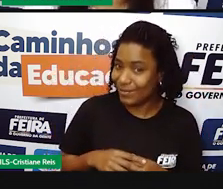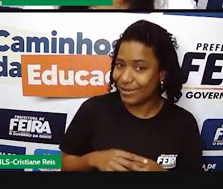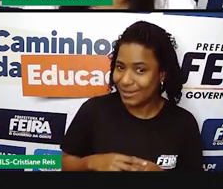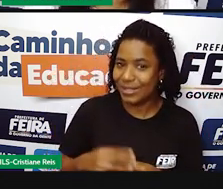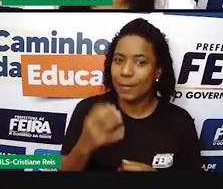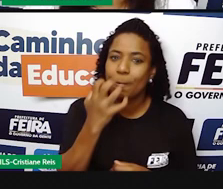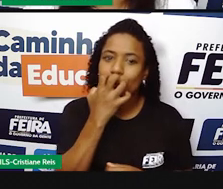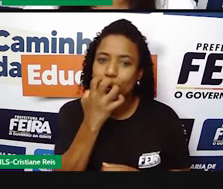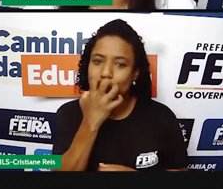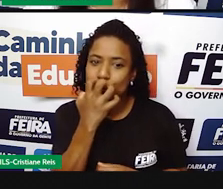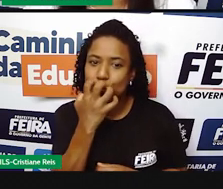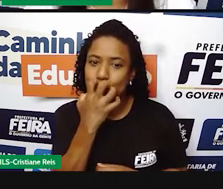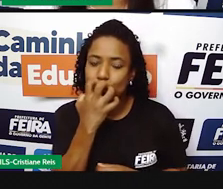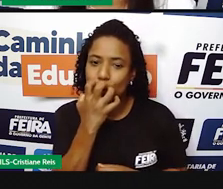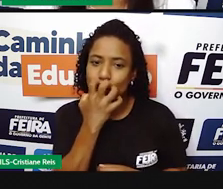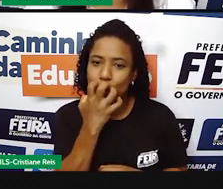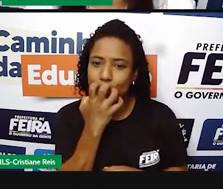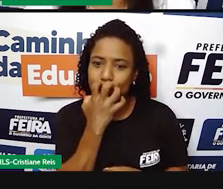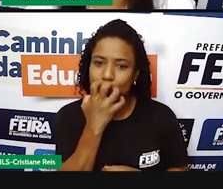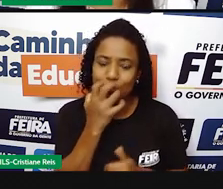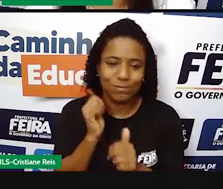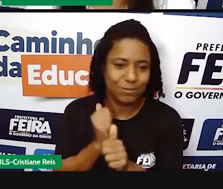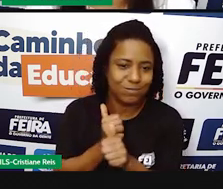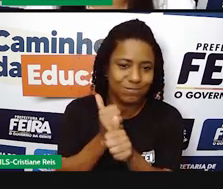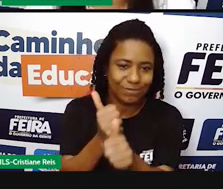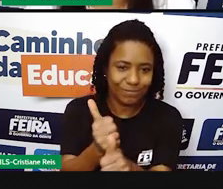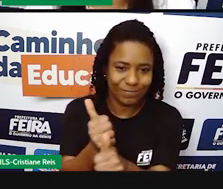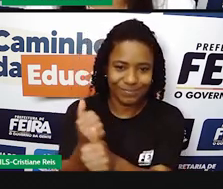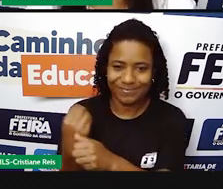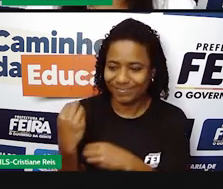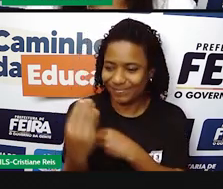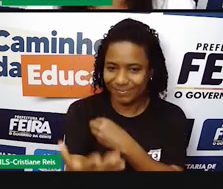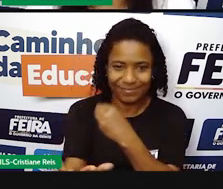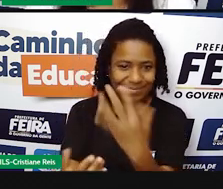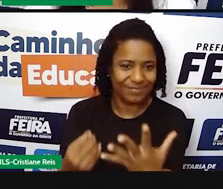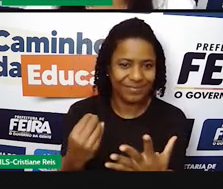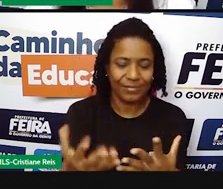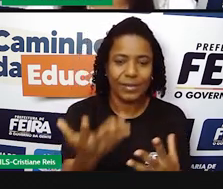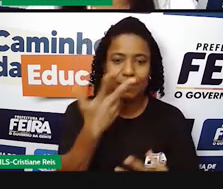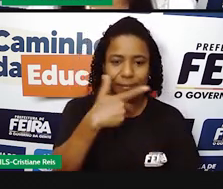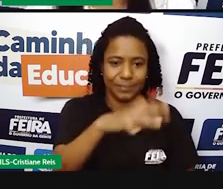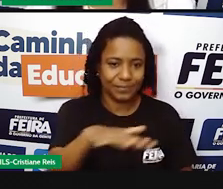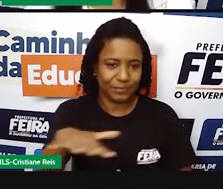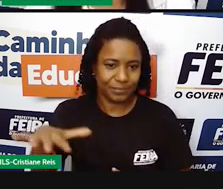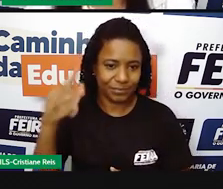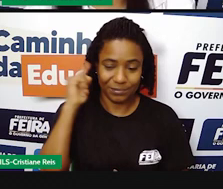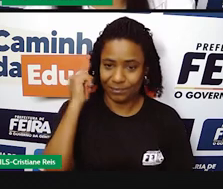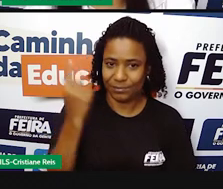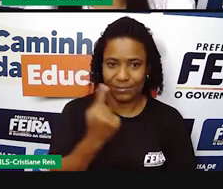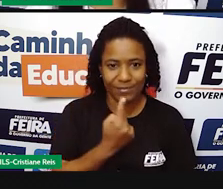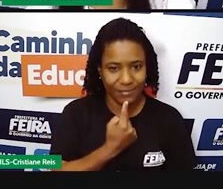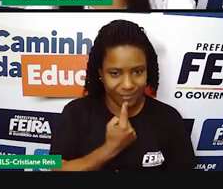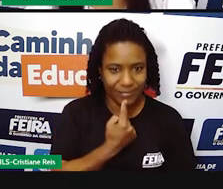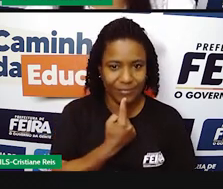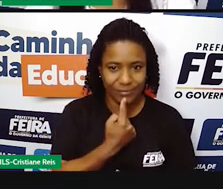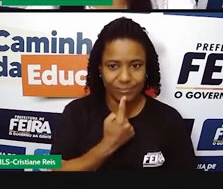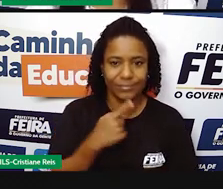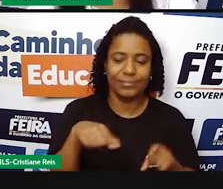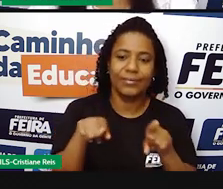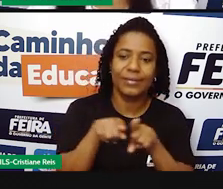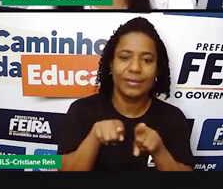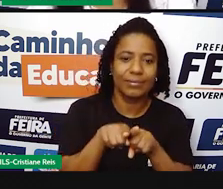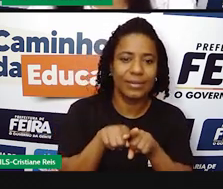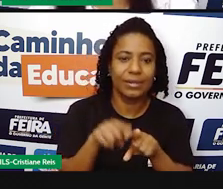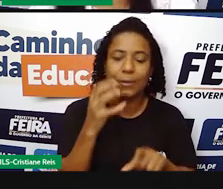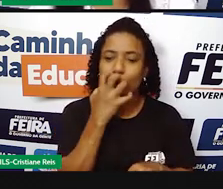de cães-guias para crianças surdas, né? E a utilização desses cães para melhorar,